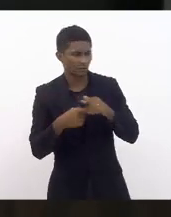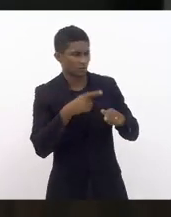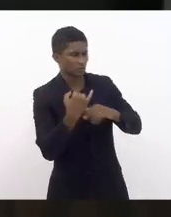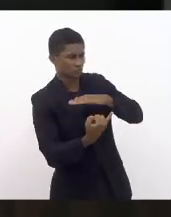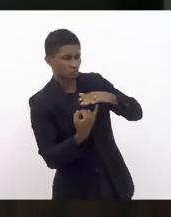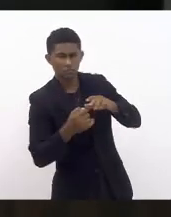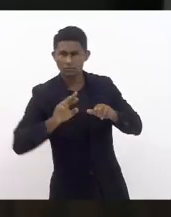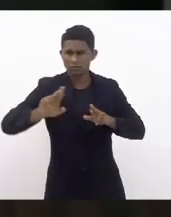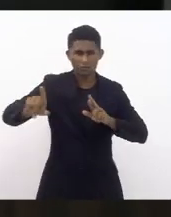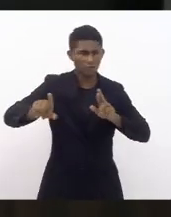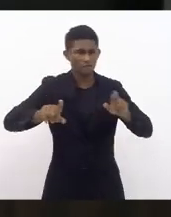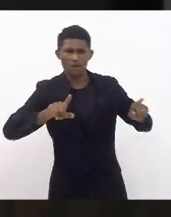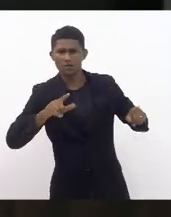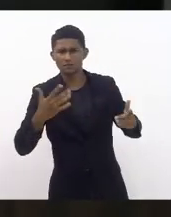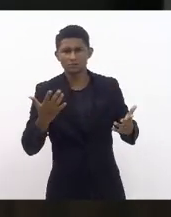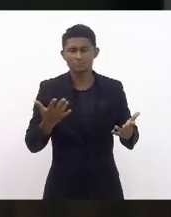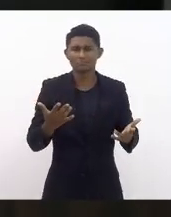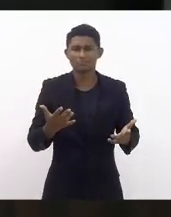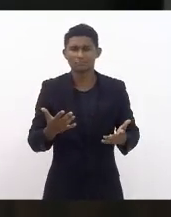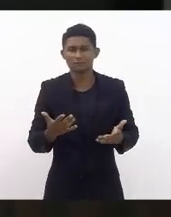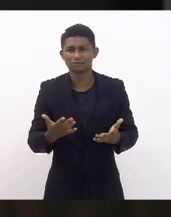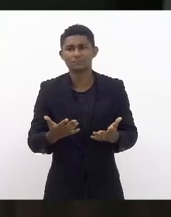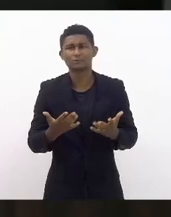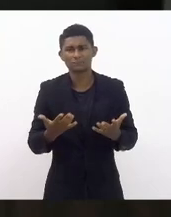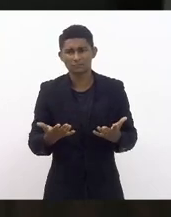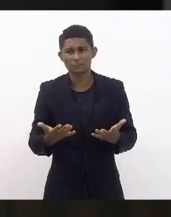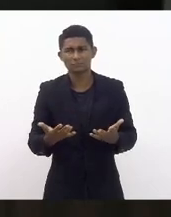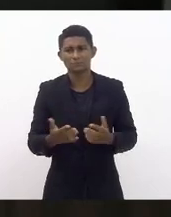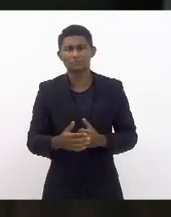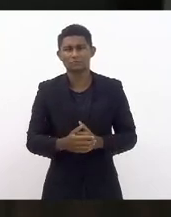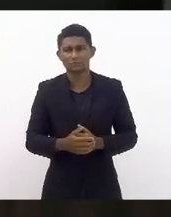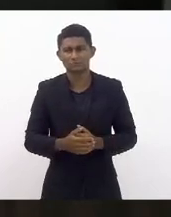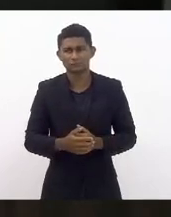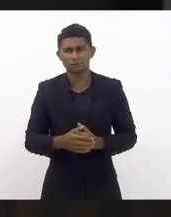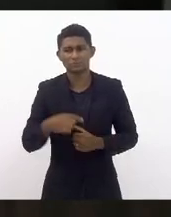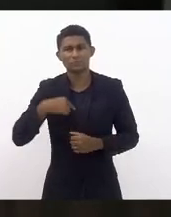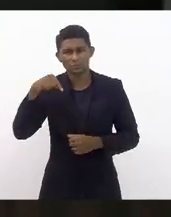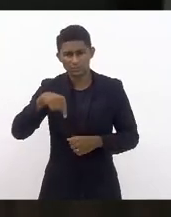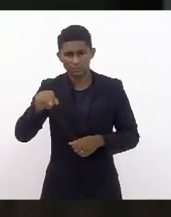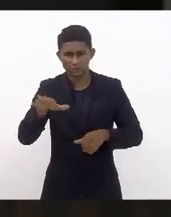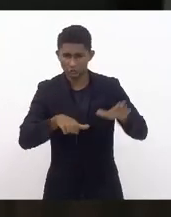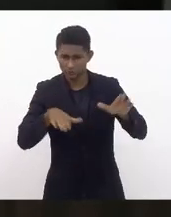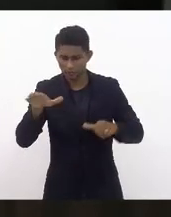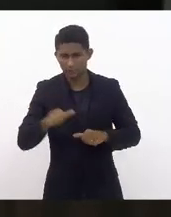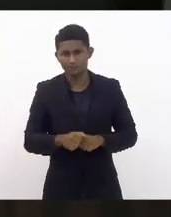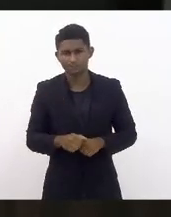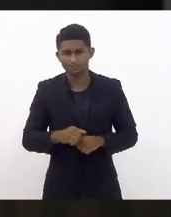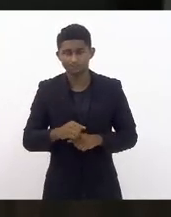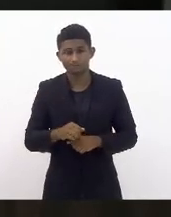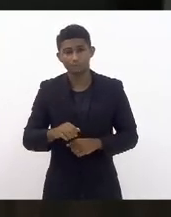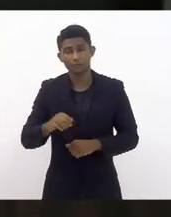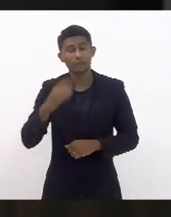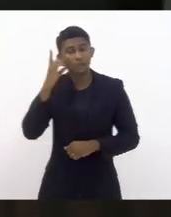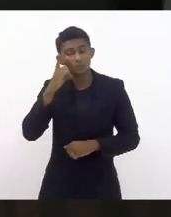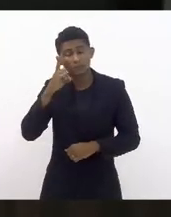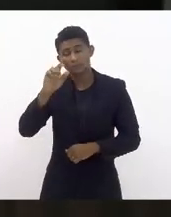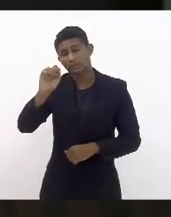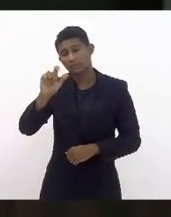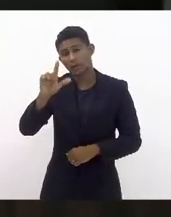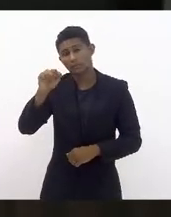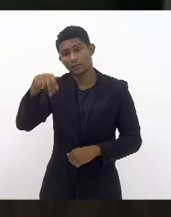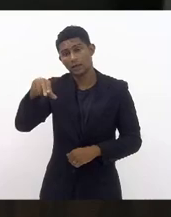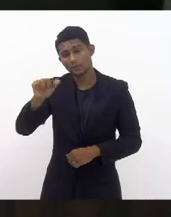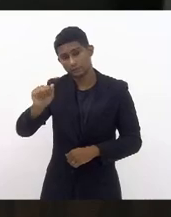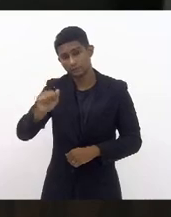superior no Estado do Rio de Janeiro, pública. Então, vou aqui fazer a chamada. Deputada Alana Passos,